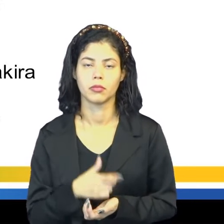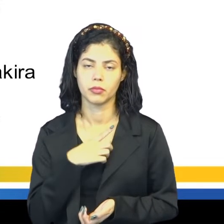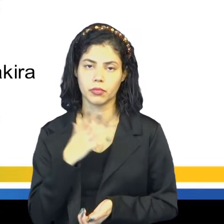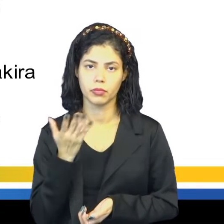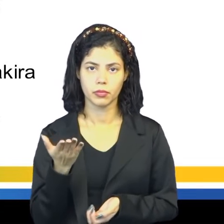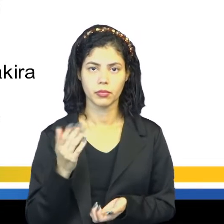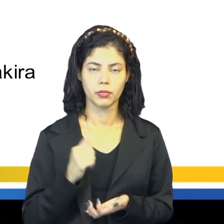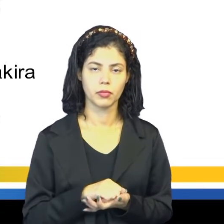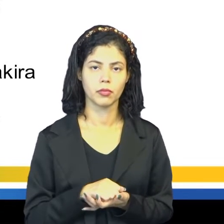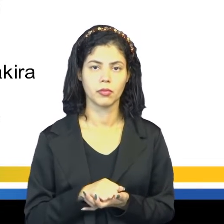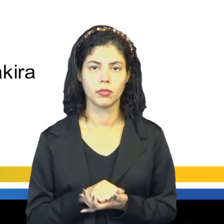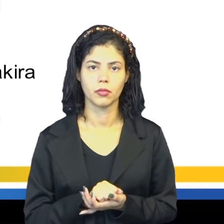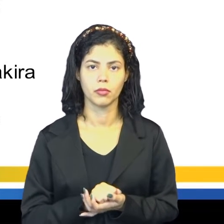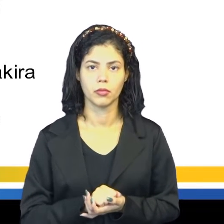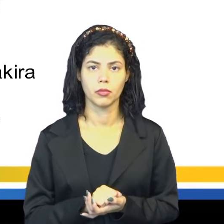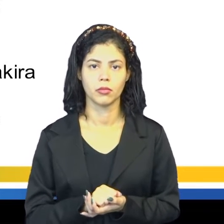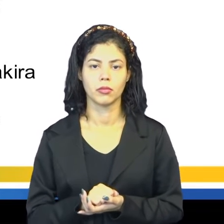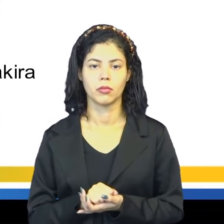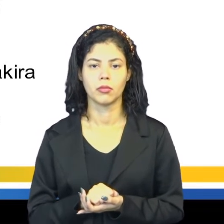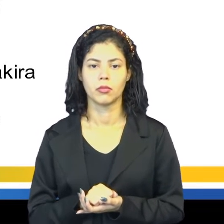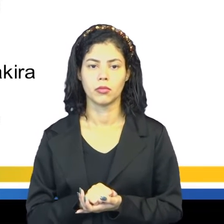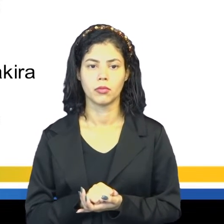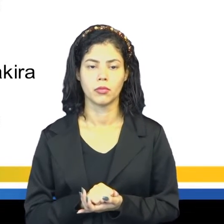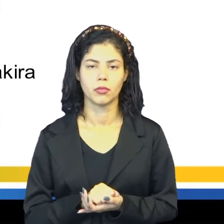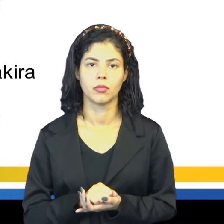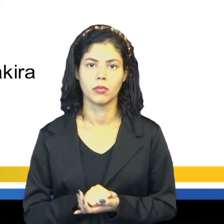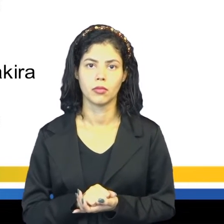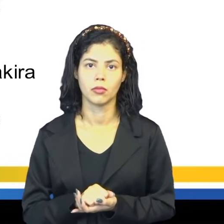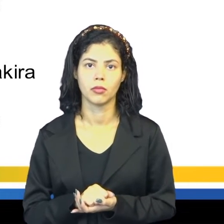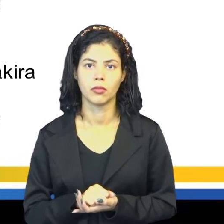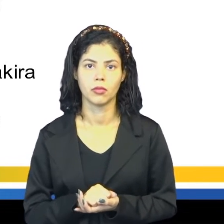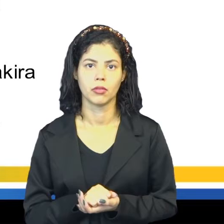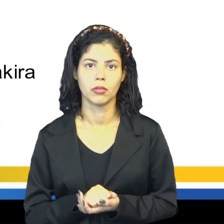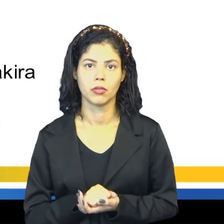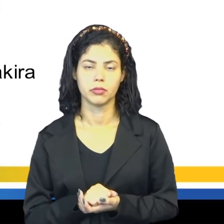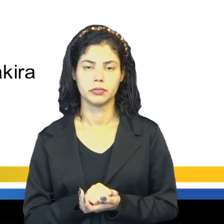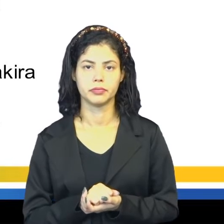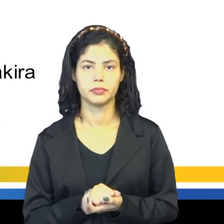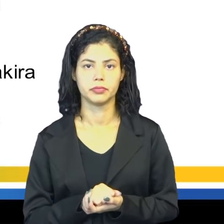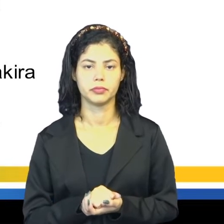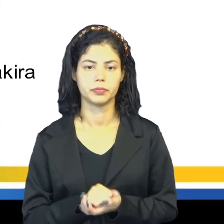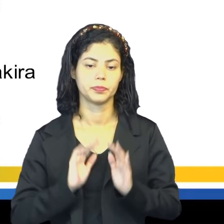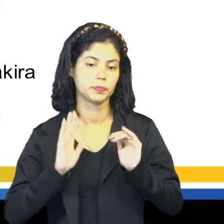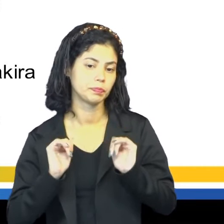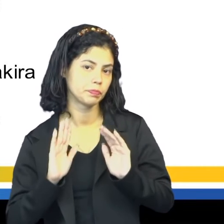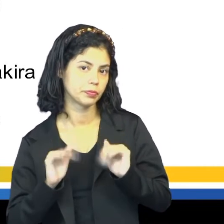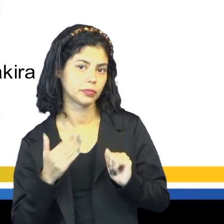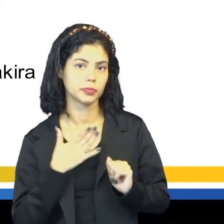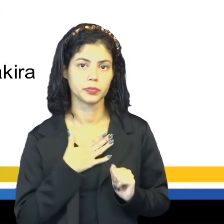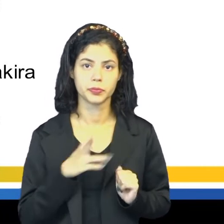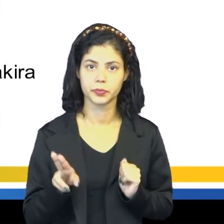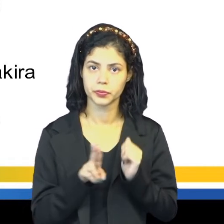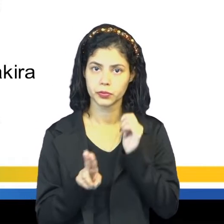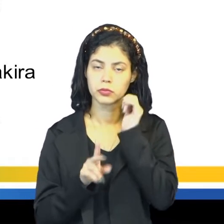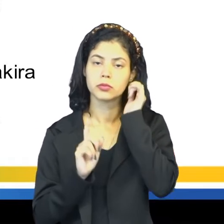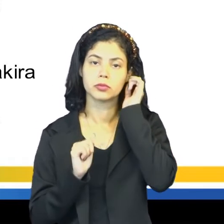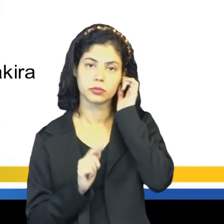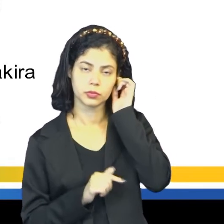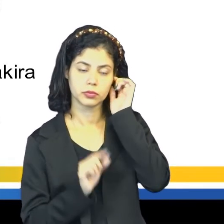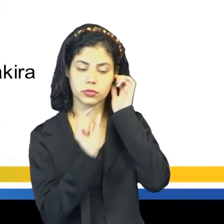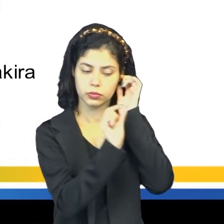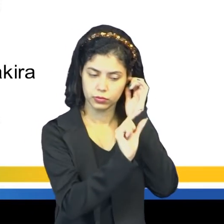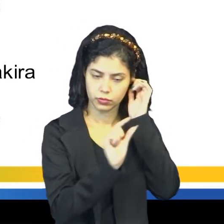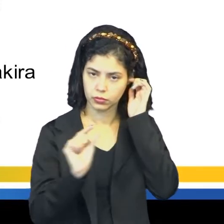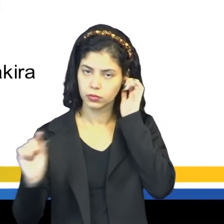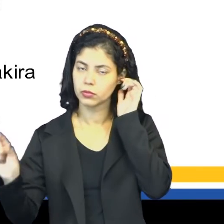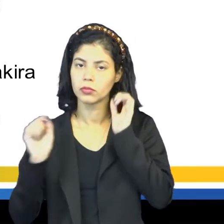temos aí: Hi there, my name is. Olá, meu nome é. E aí tem um